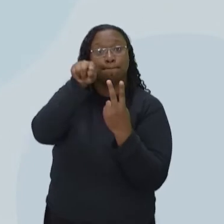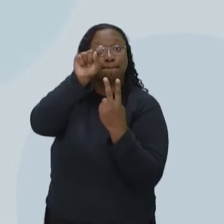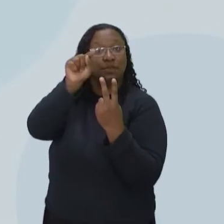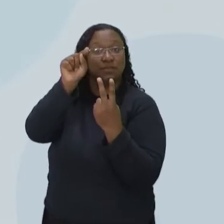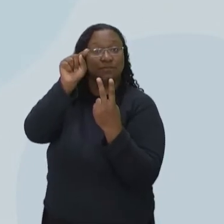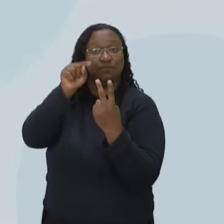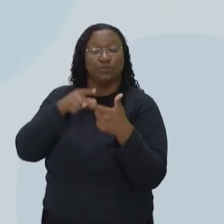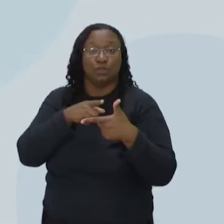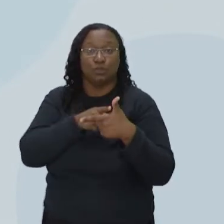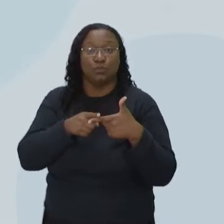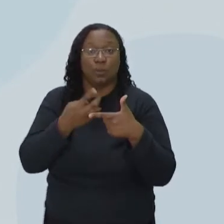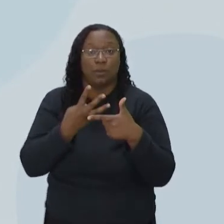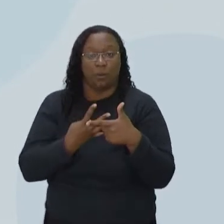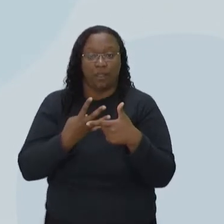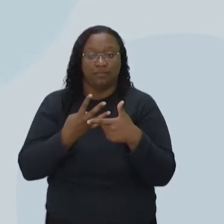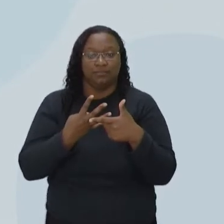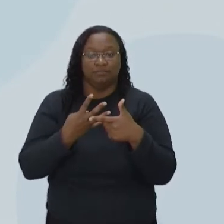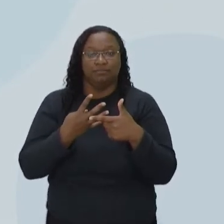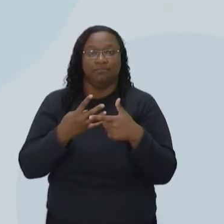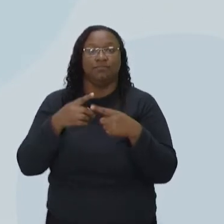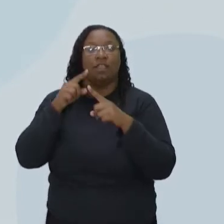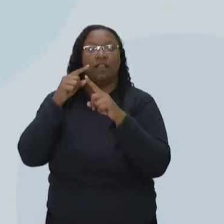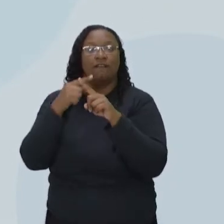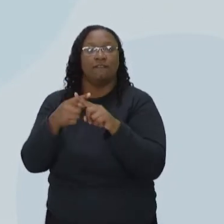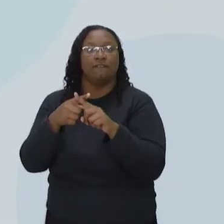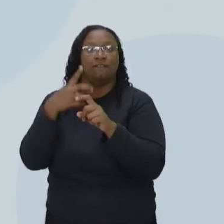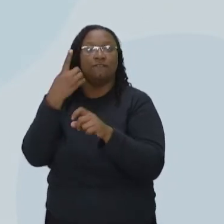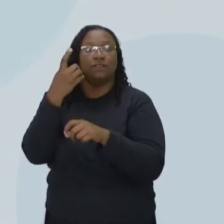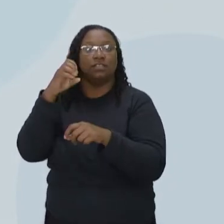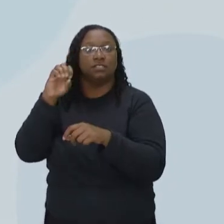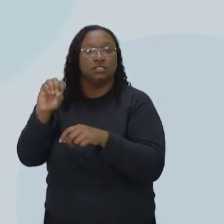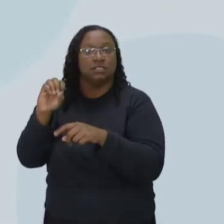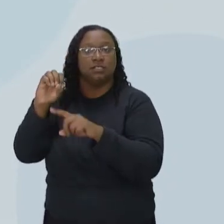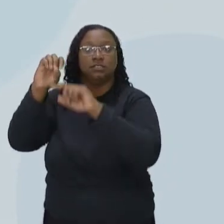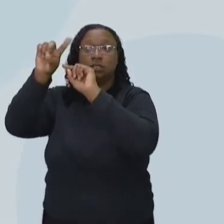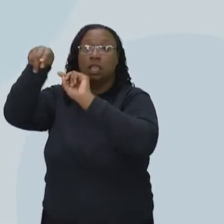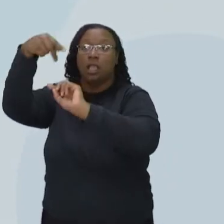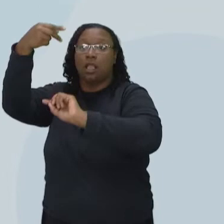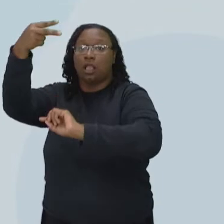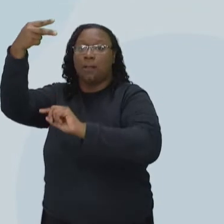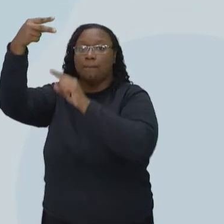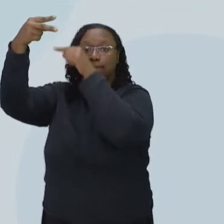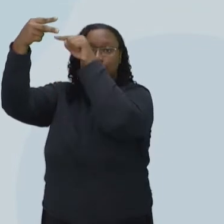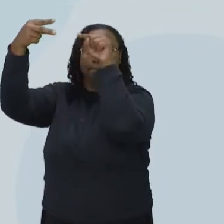4 vezes 10 a menos 2.